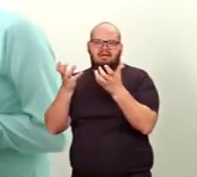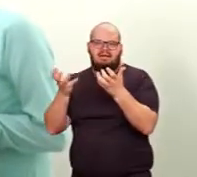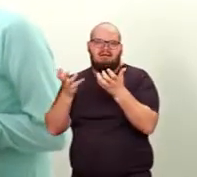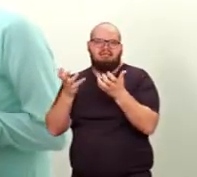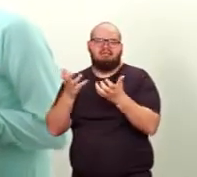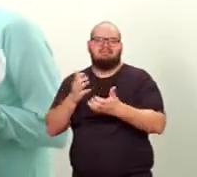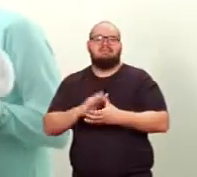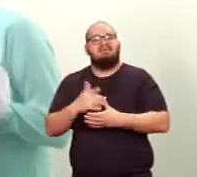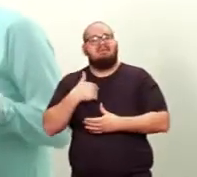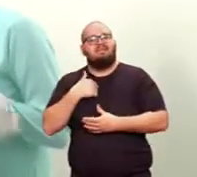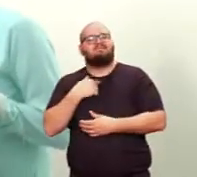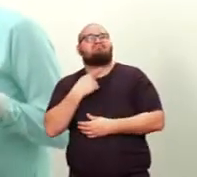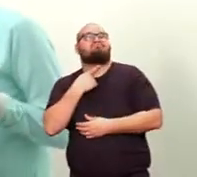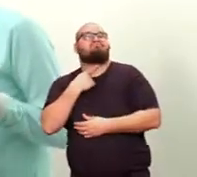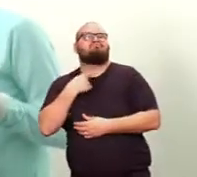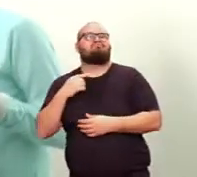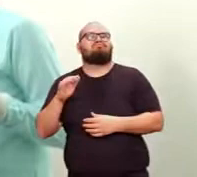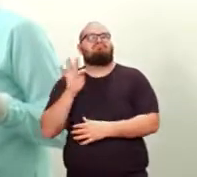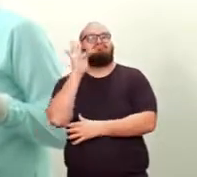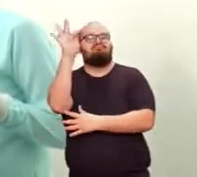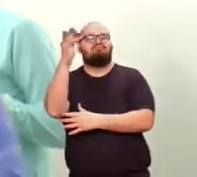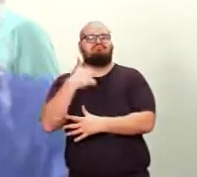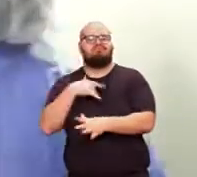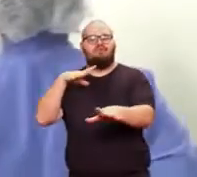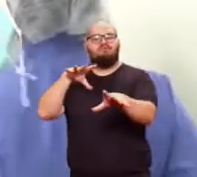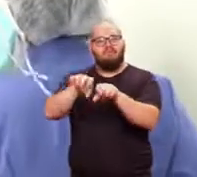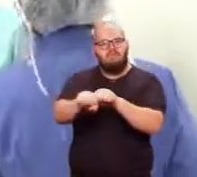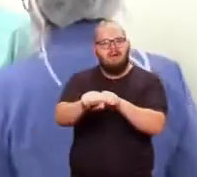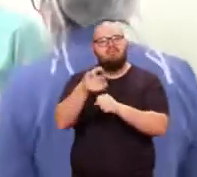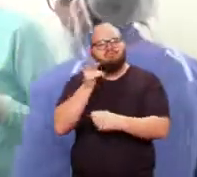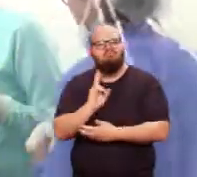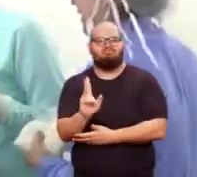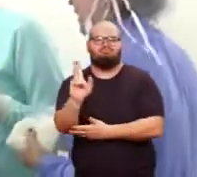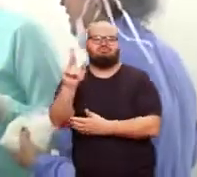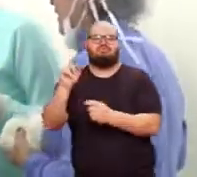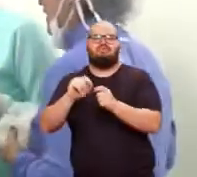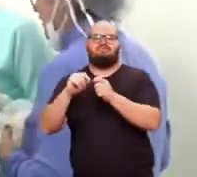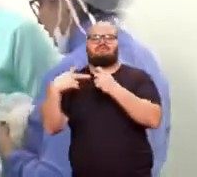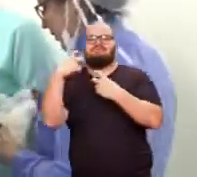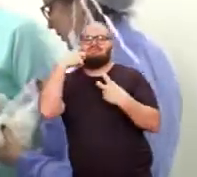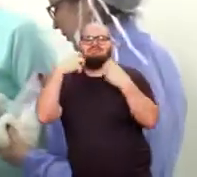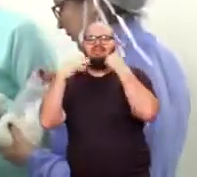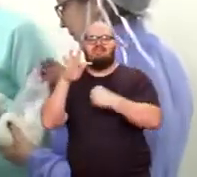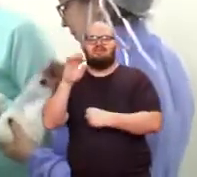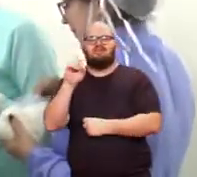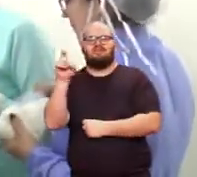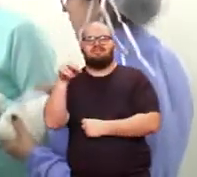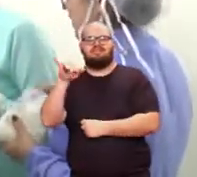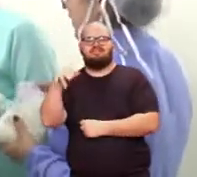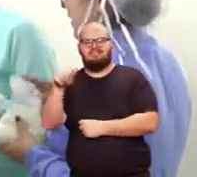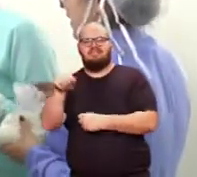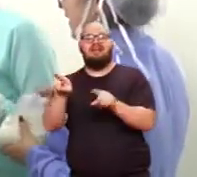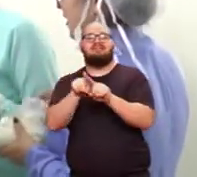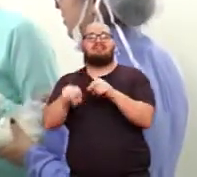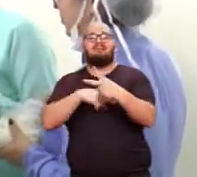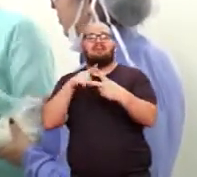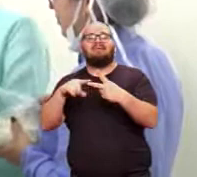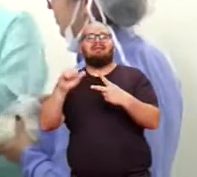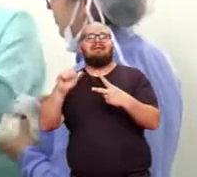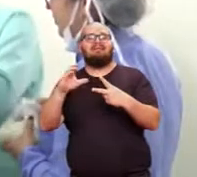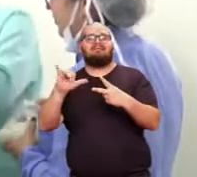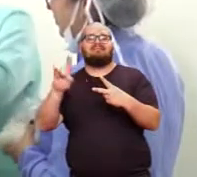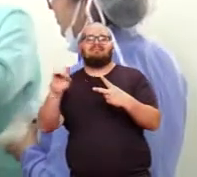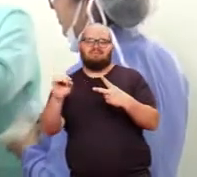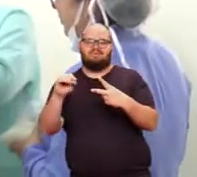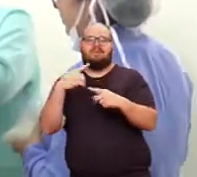hoje procuram muito pela estética e eu pretendo, quando me formar, continuar aplicando toxina e ácido